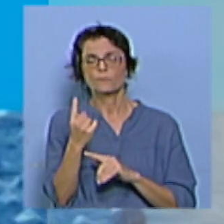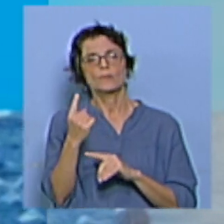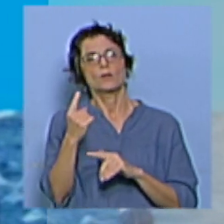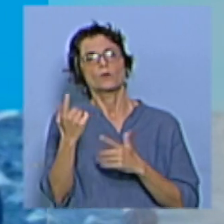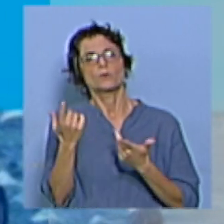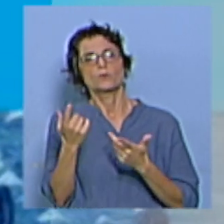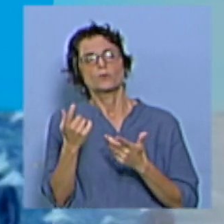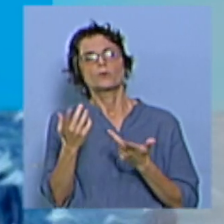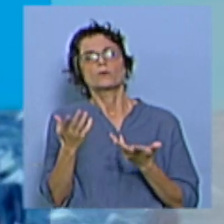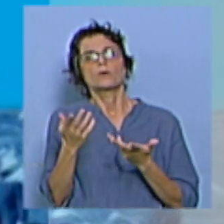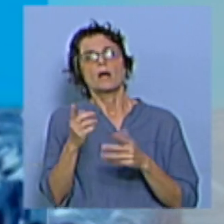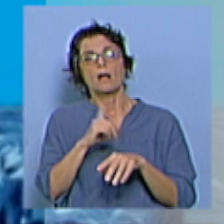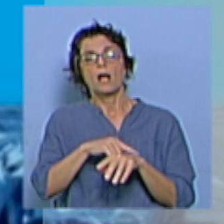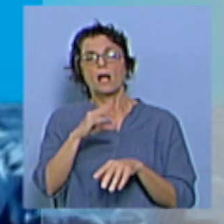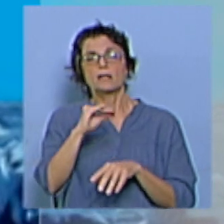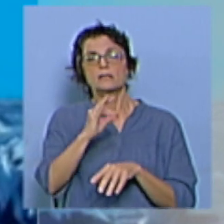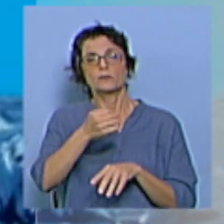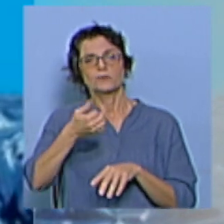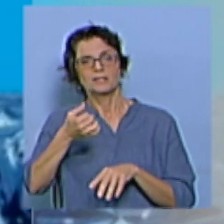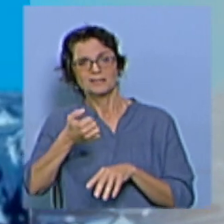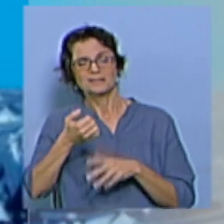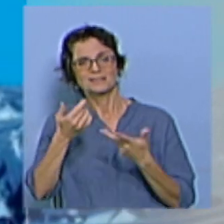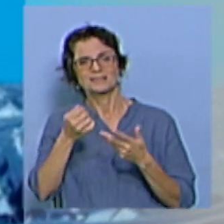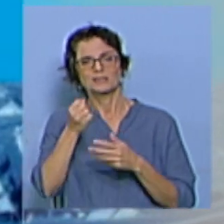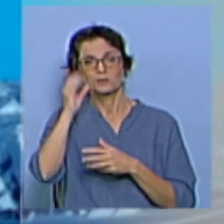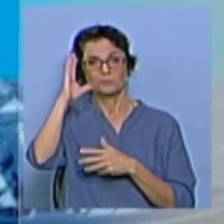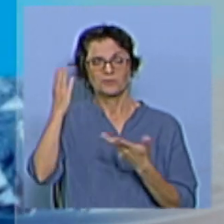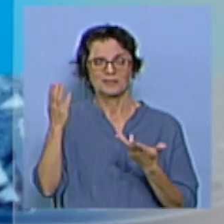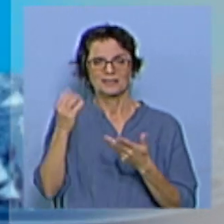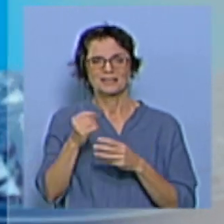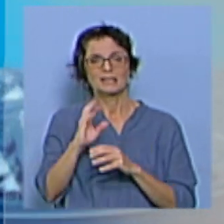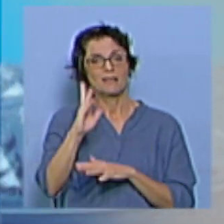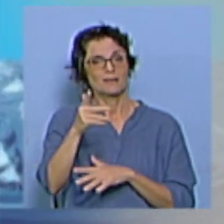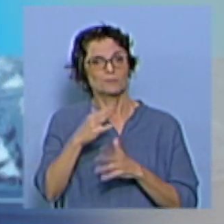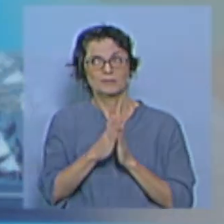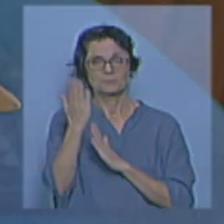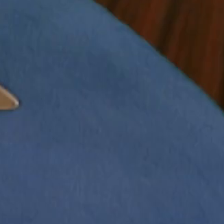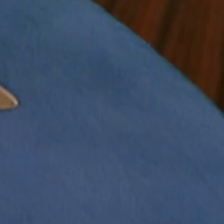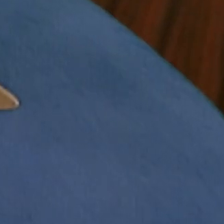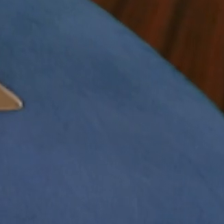edição, quando forem 22h45. Votos de uma ótima tarde e até amanhã, se Deus quiser.